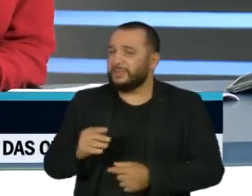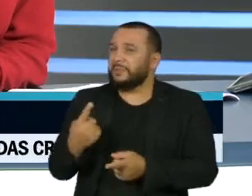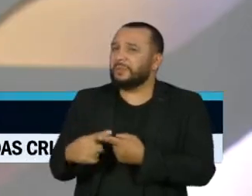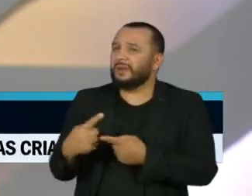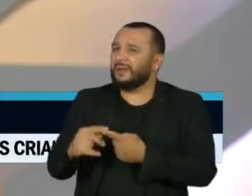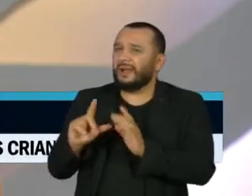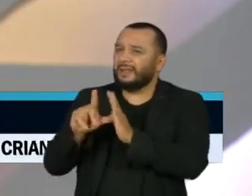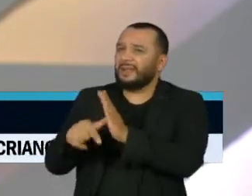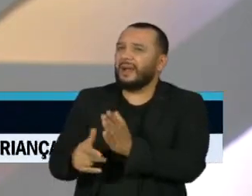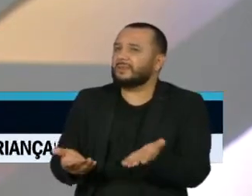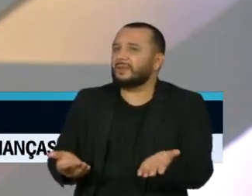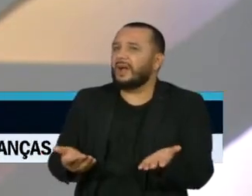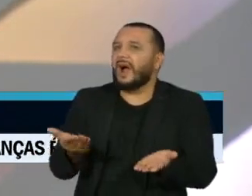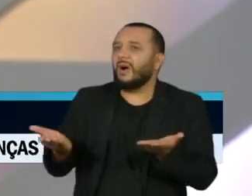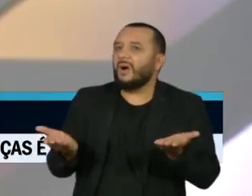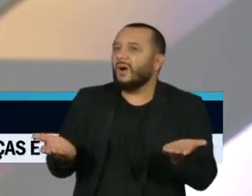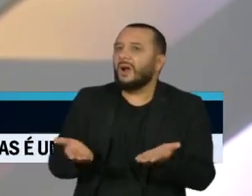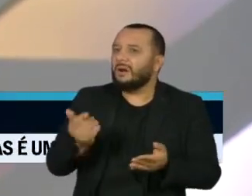desencontro